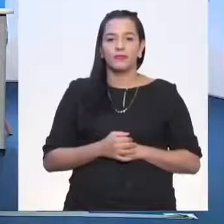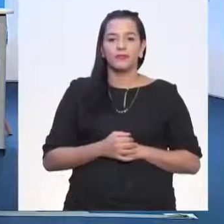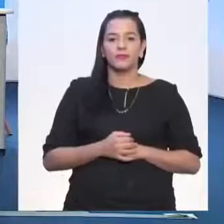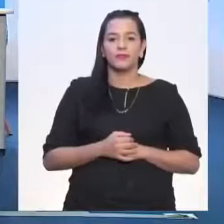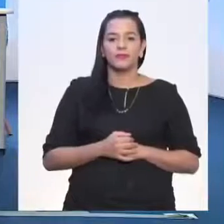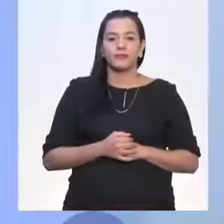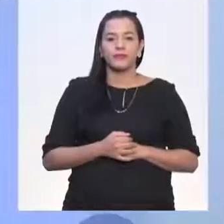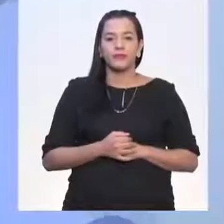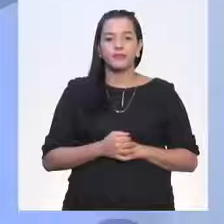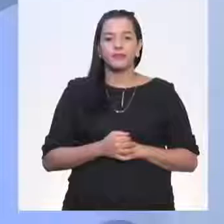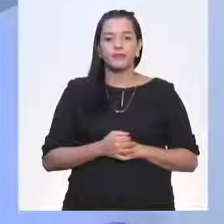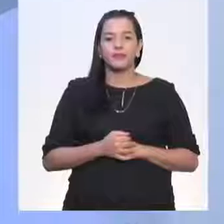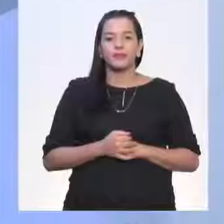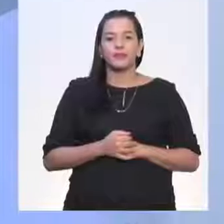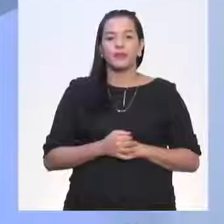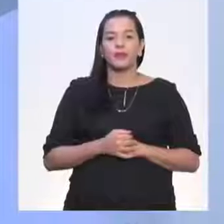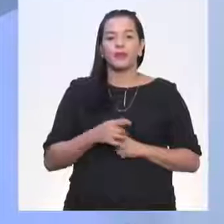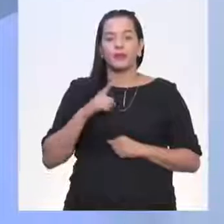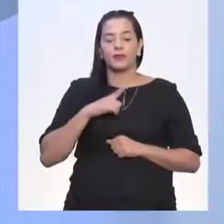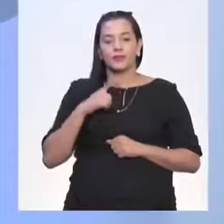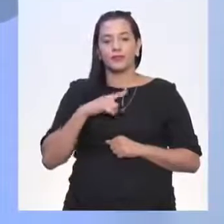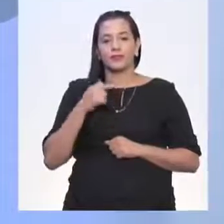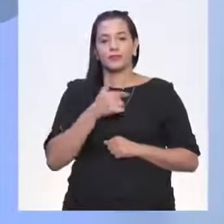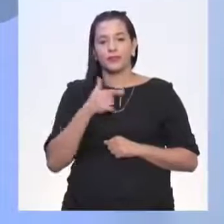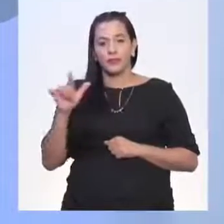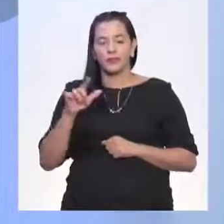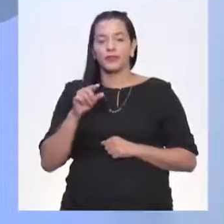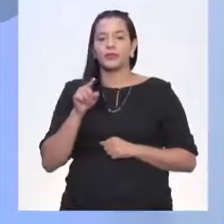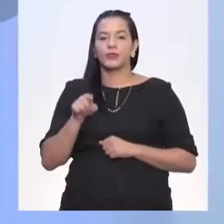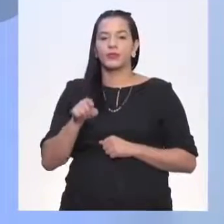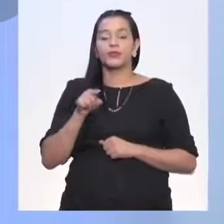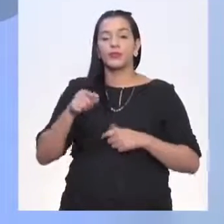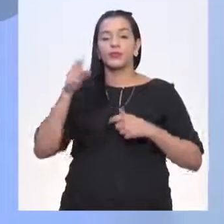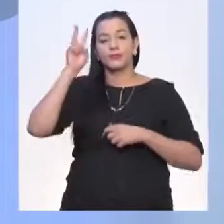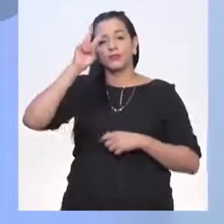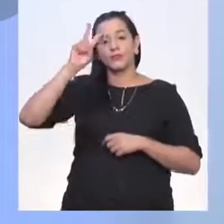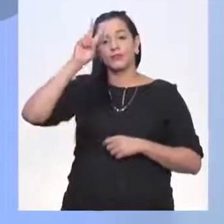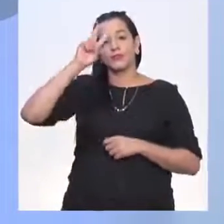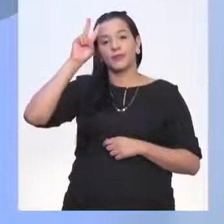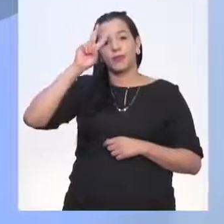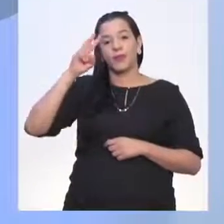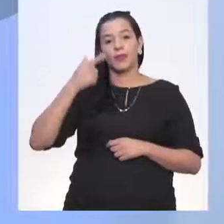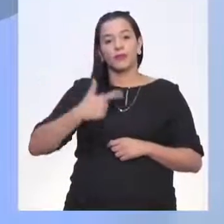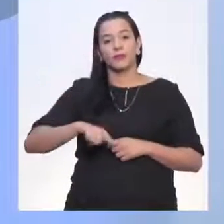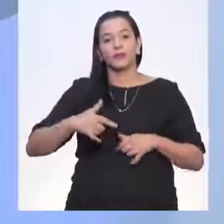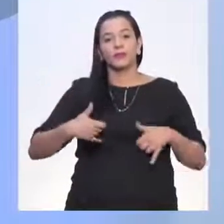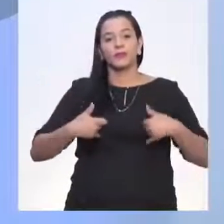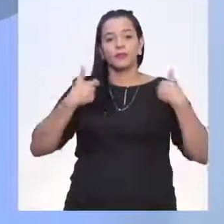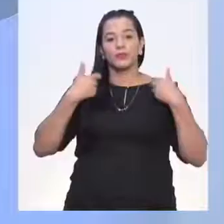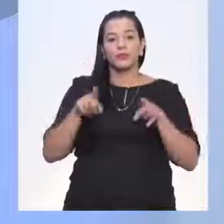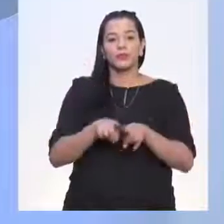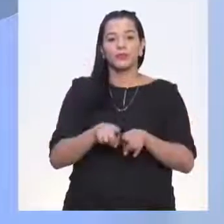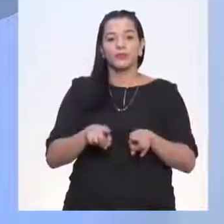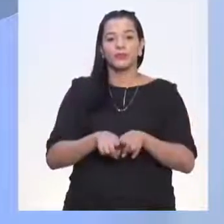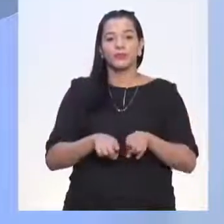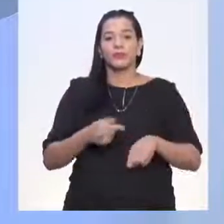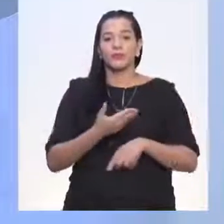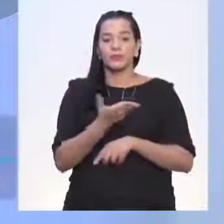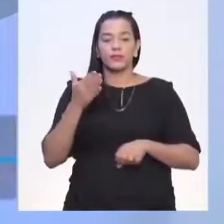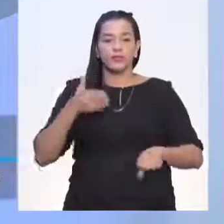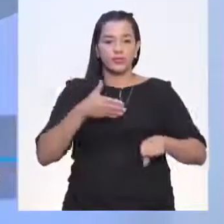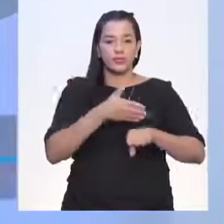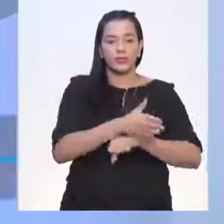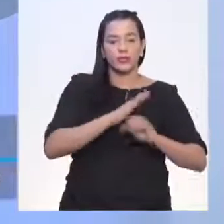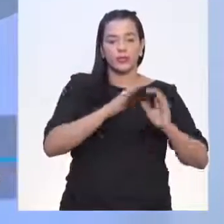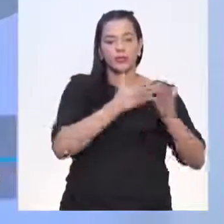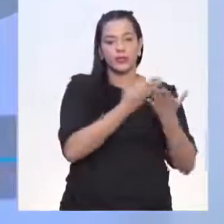Olha, gente, tem uma coisa que você vai recordar com muito, eu acho que com muito orgulho também. Quando você chegou na escola, ou